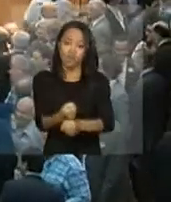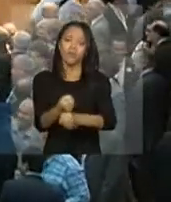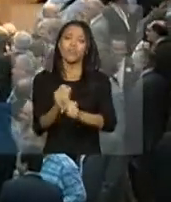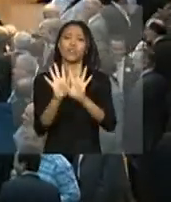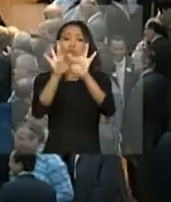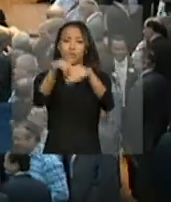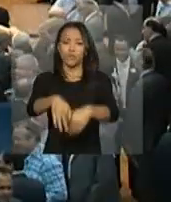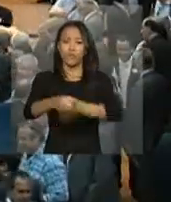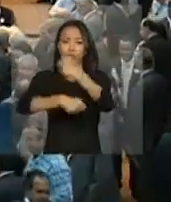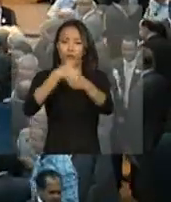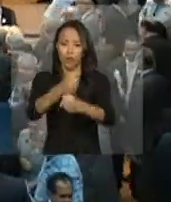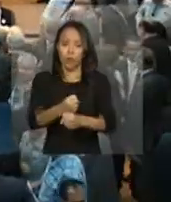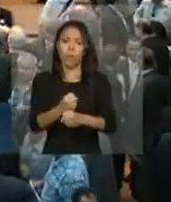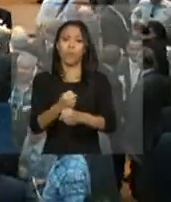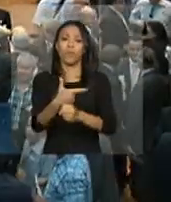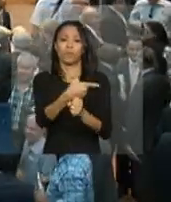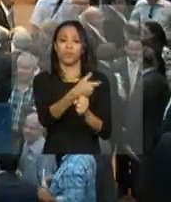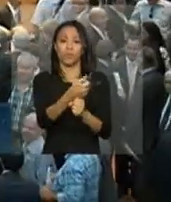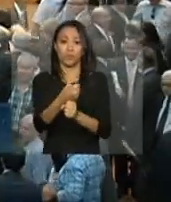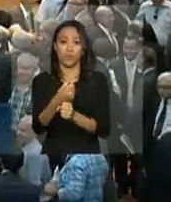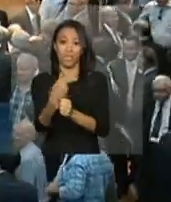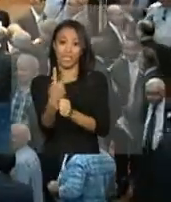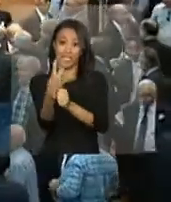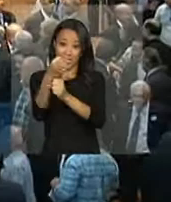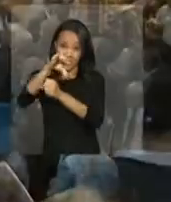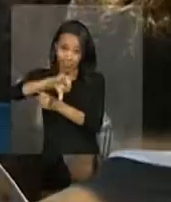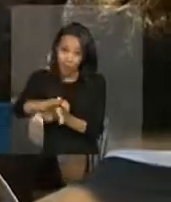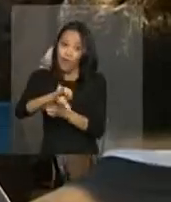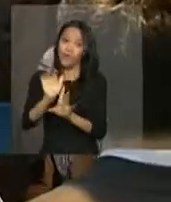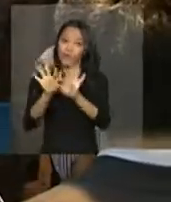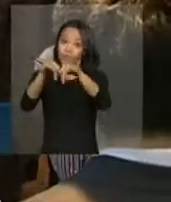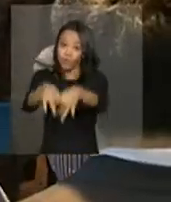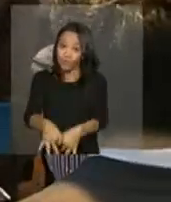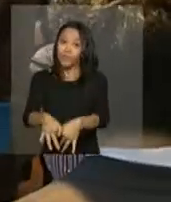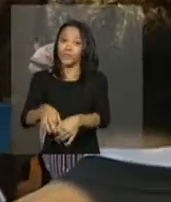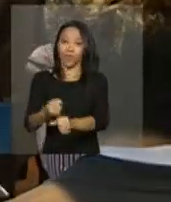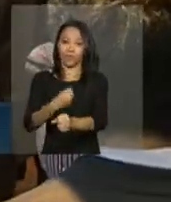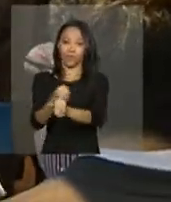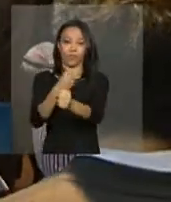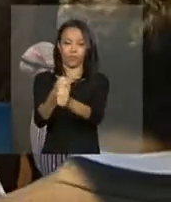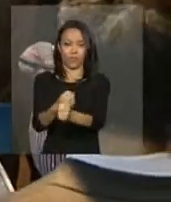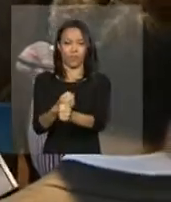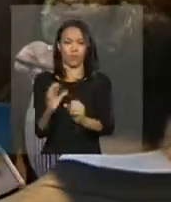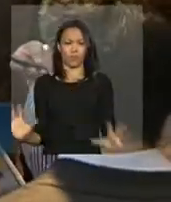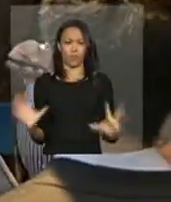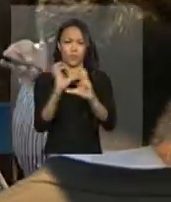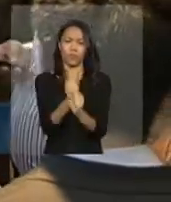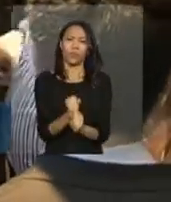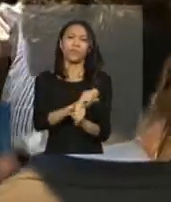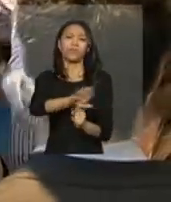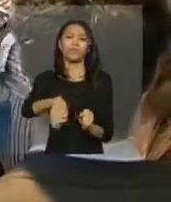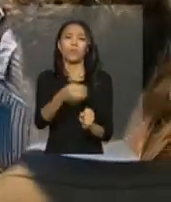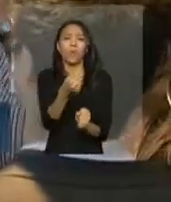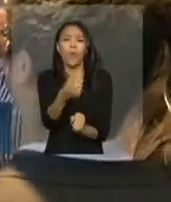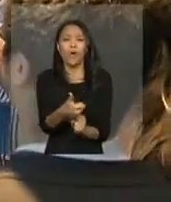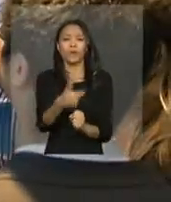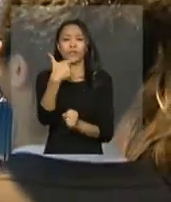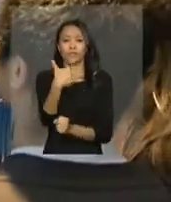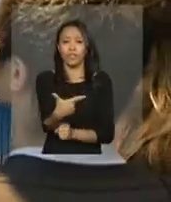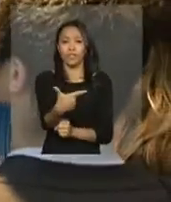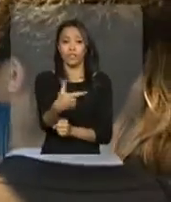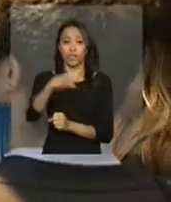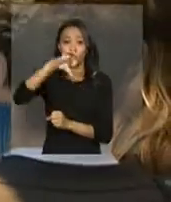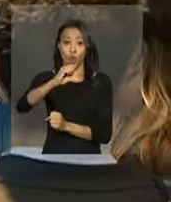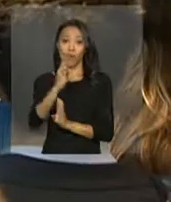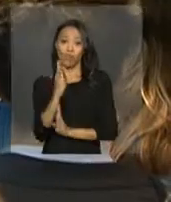prevista para janeiro de 2019 um investimento estimado em quase 29